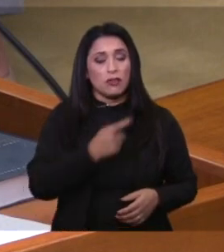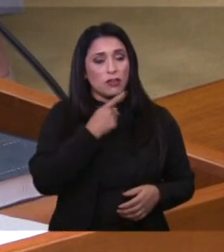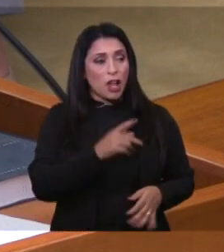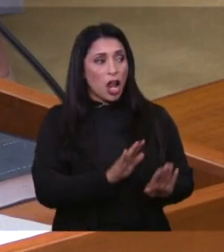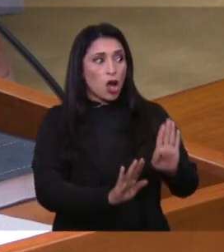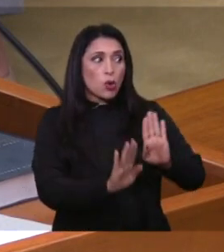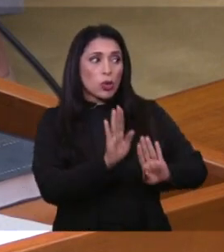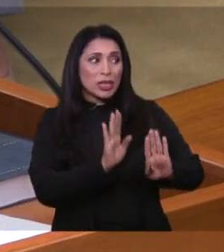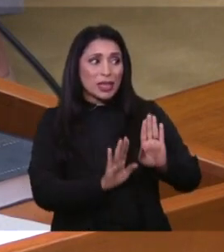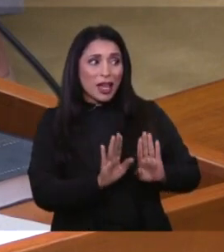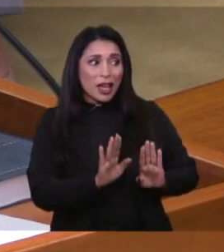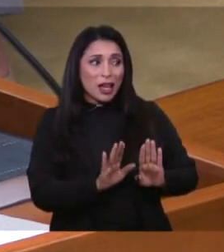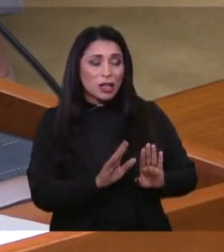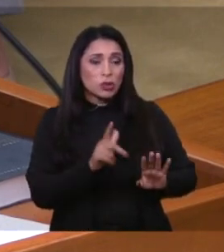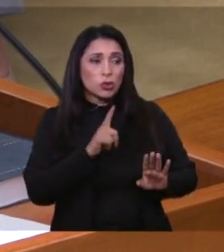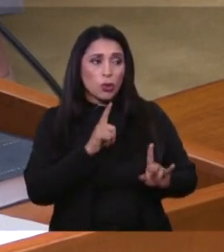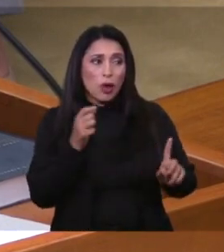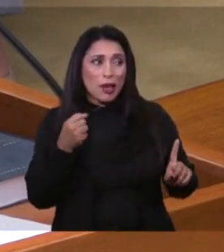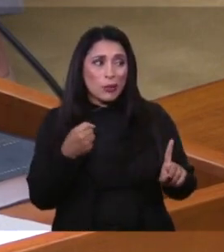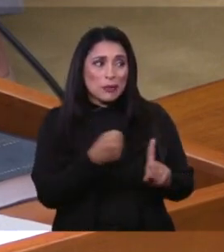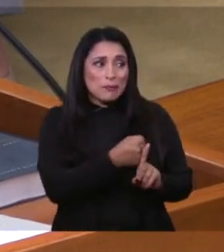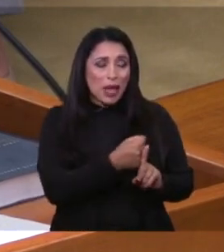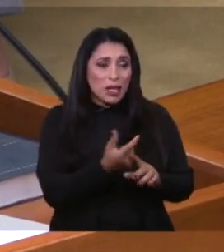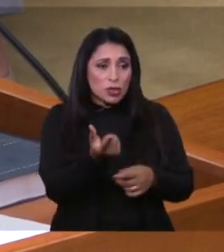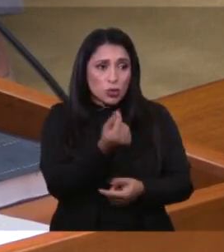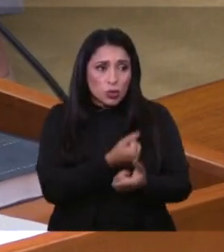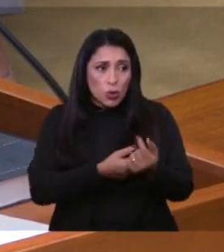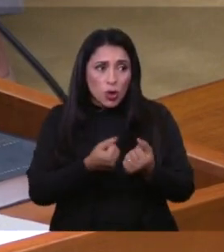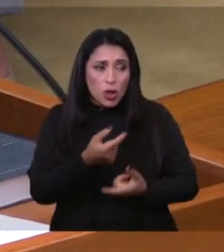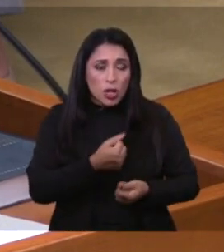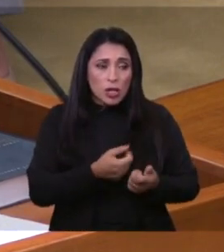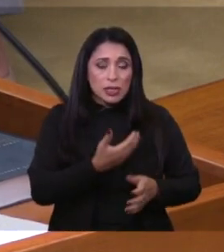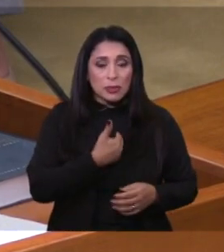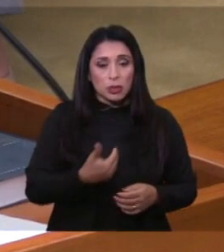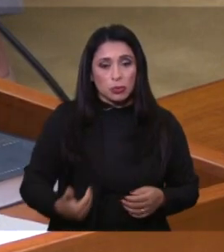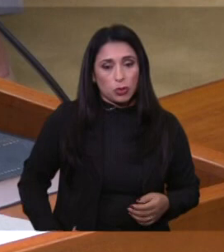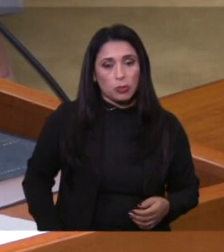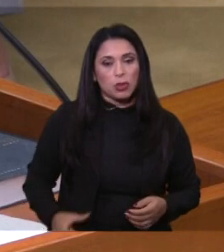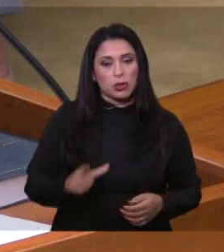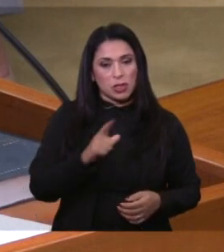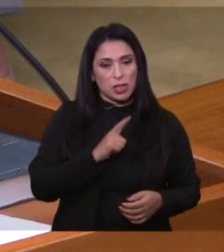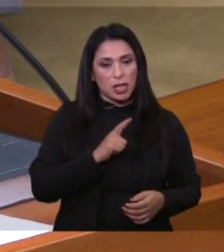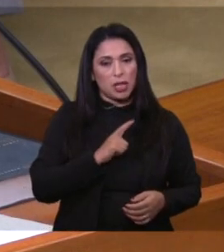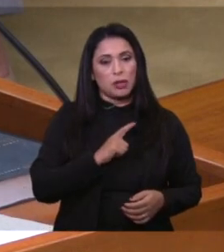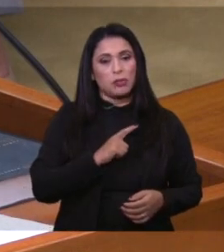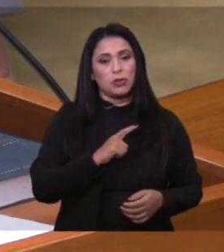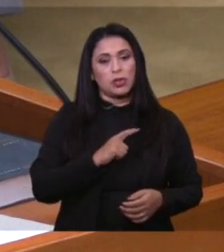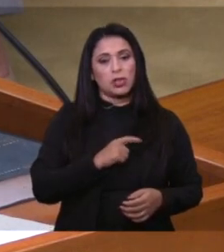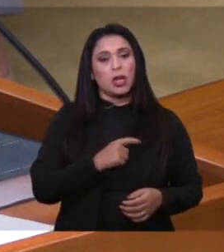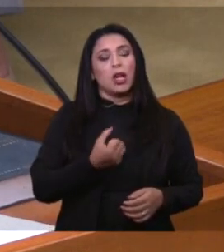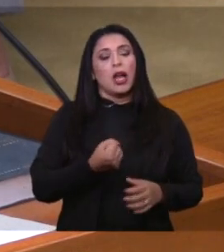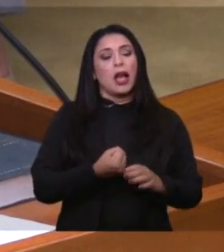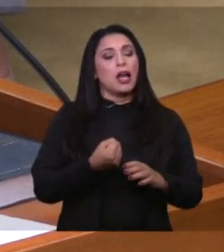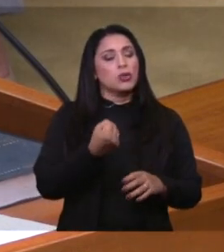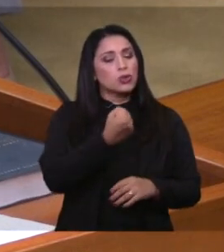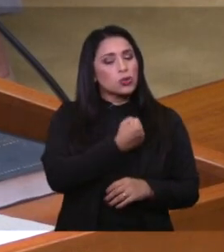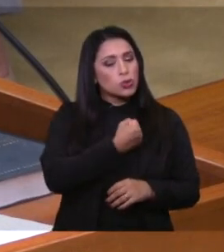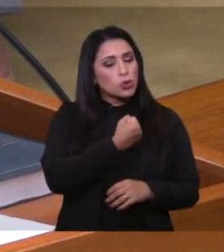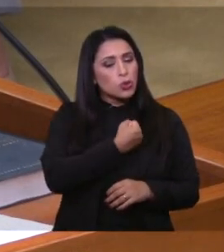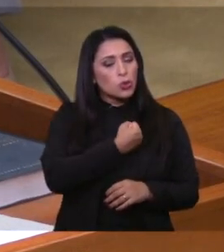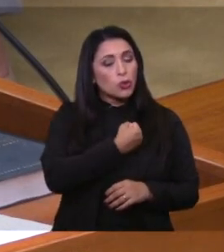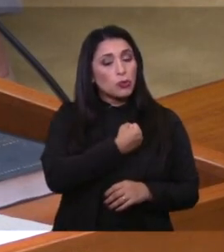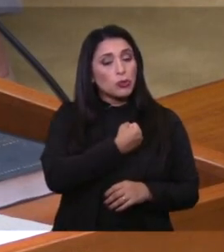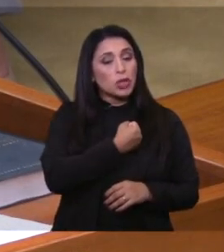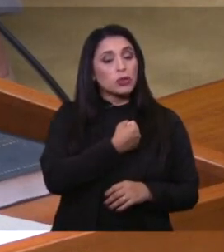com o impacto no orçamento público. Nós temos números do impacto